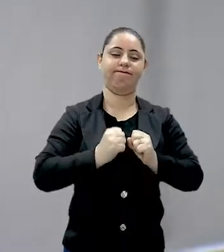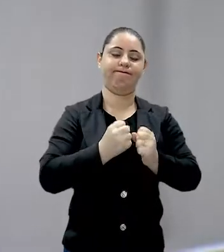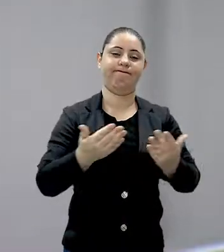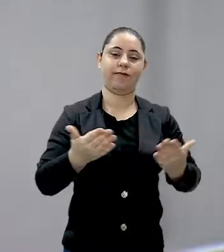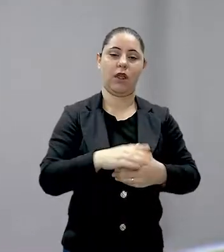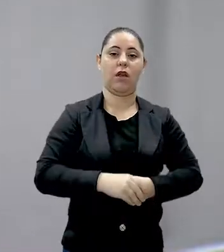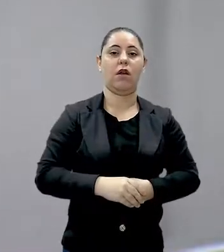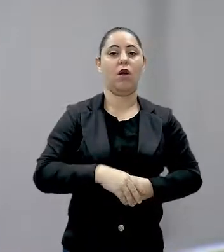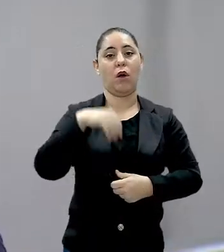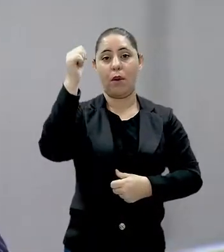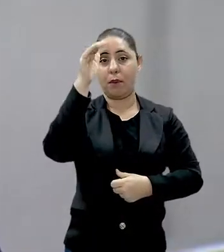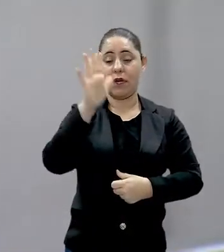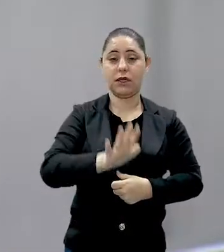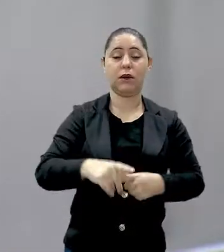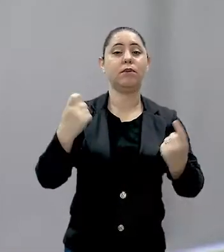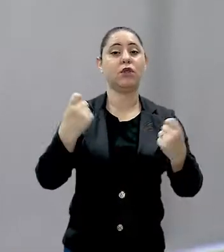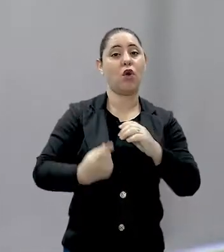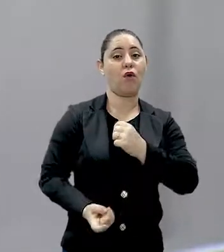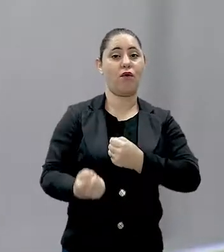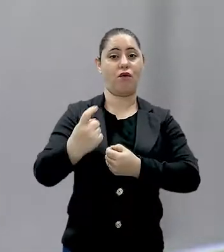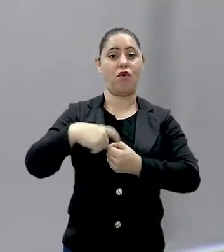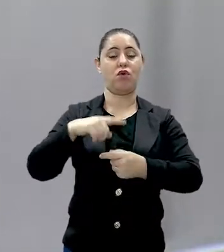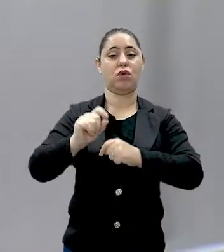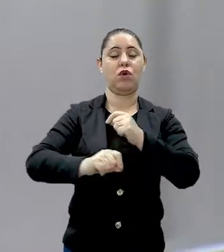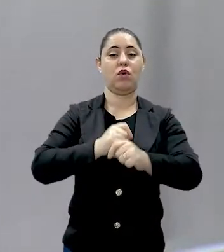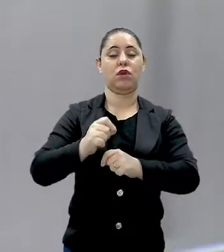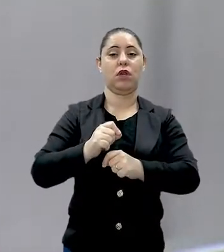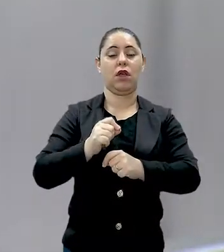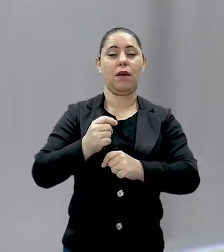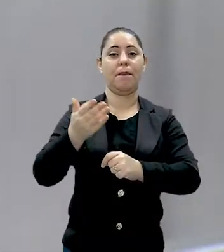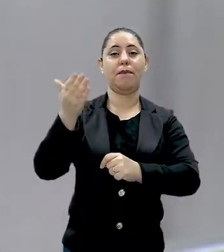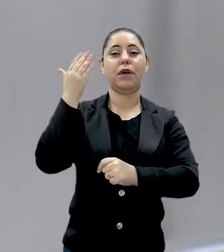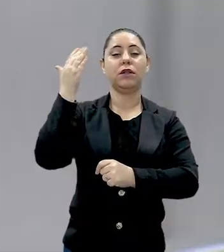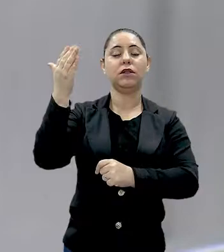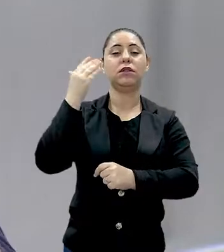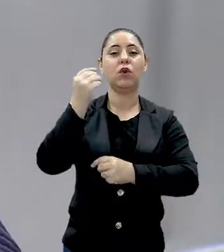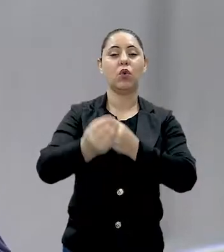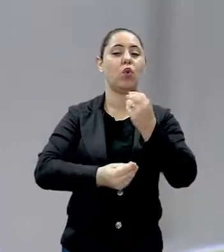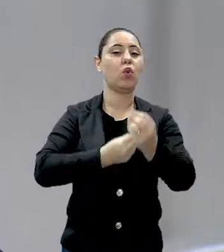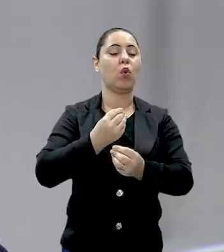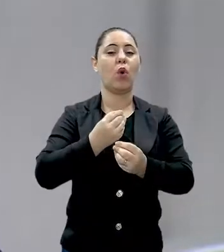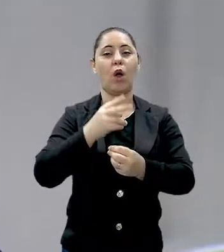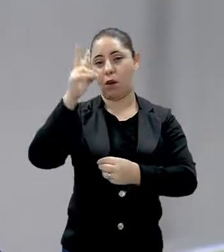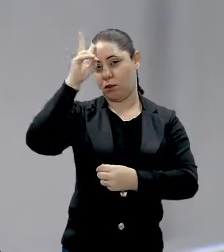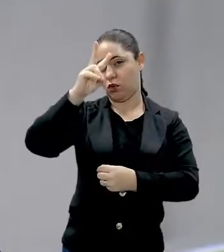isso no poder. O Brasil precisa voltar à